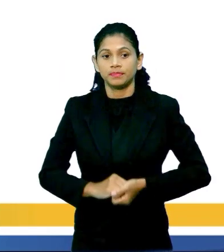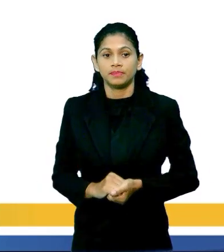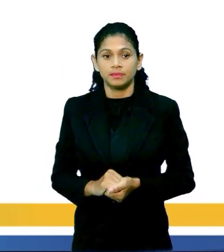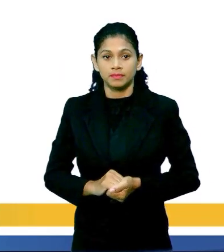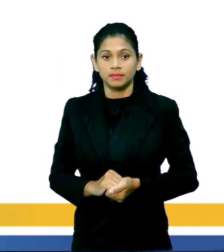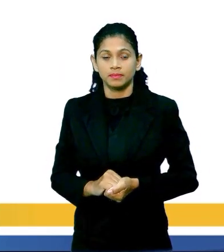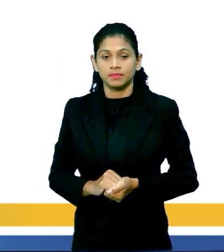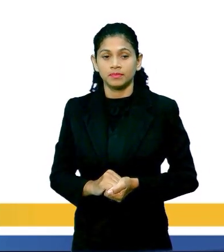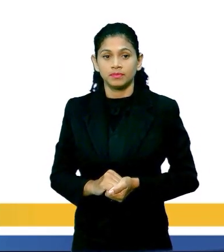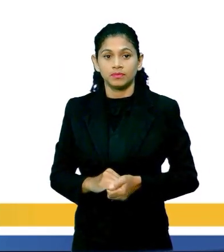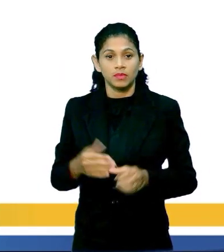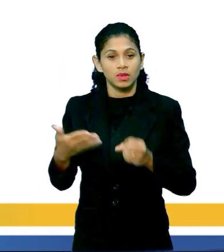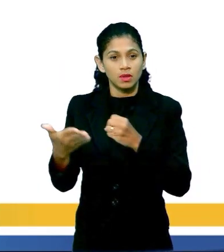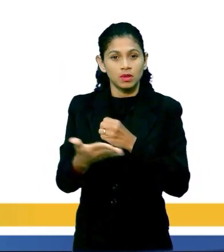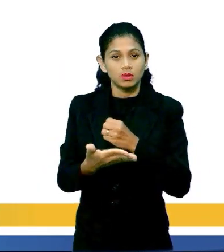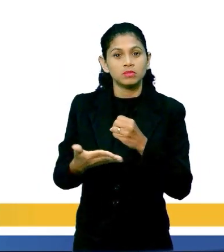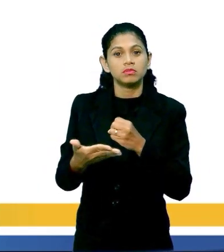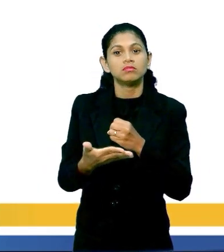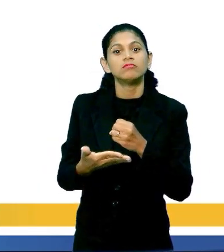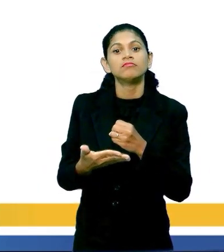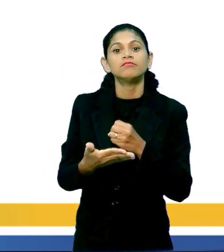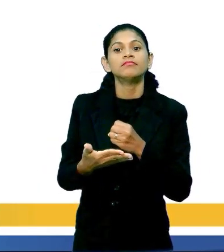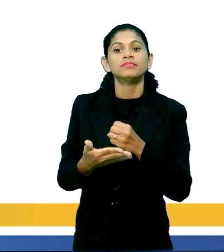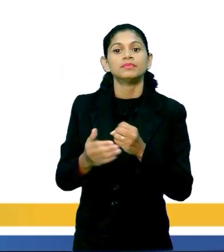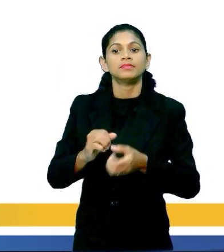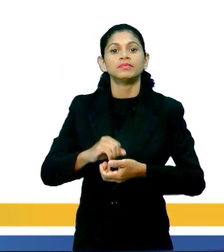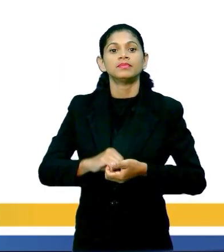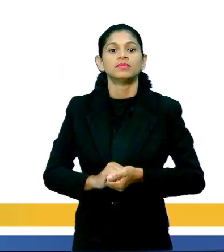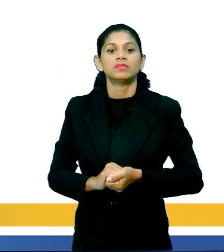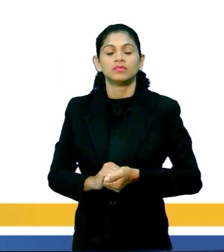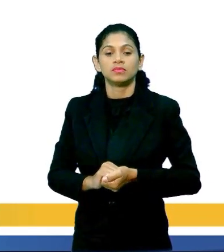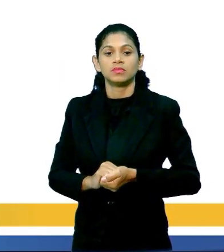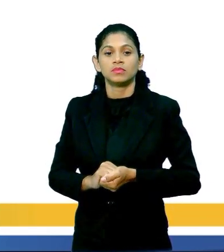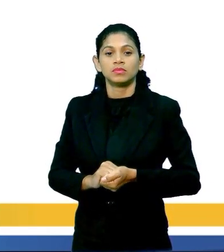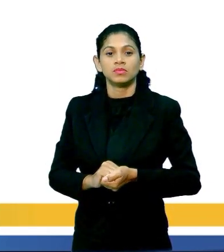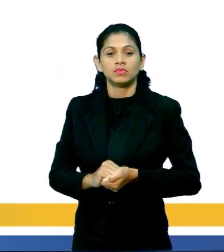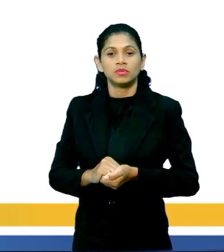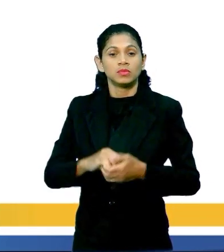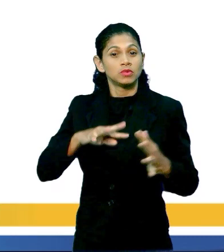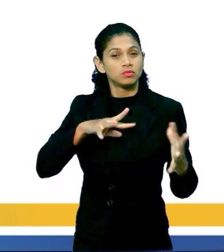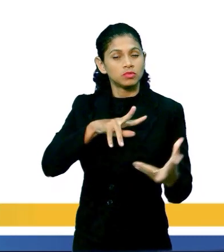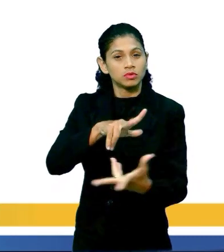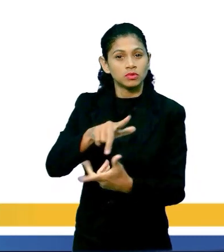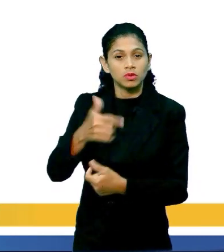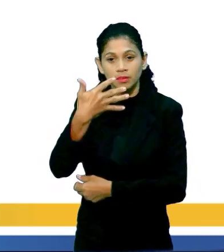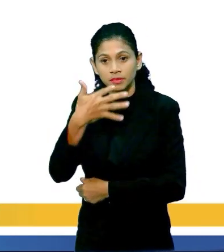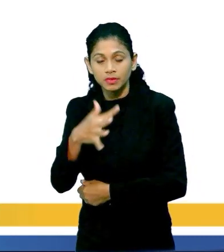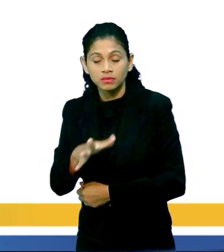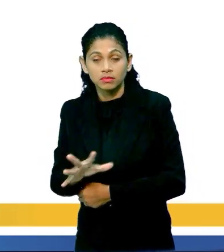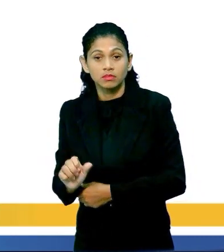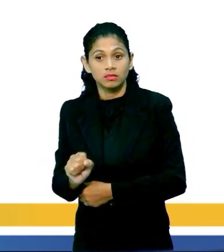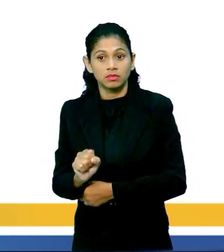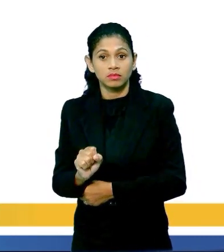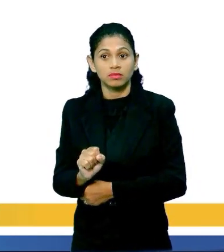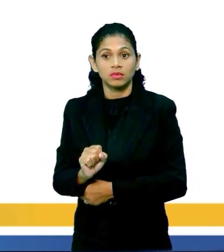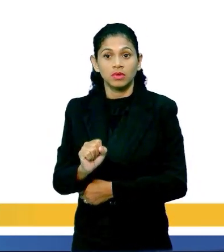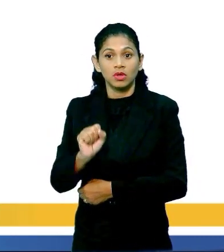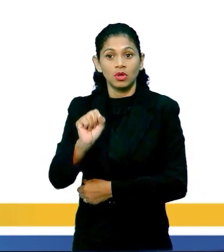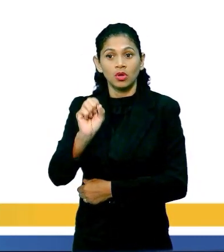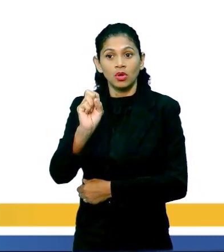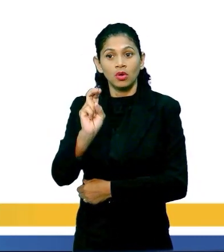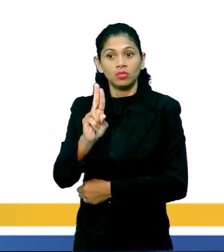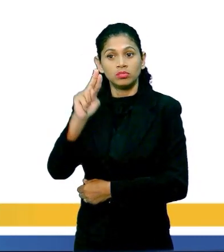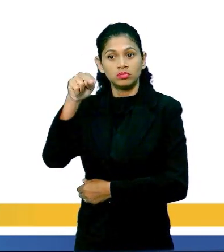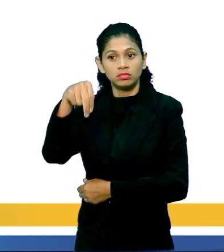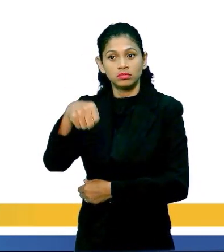Fundo das Nações Unidas para a Infância, ou United Nations Children's Fund, cuja sigla é UNICEF, é